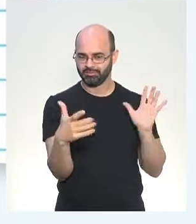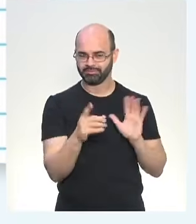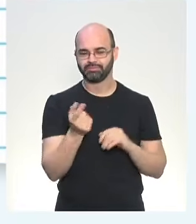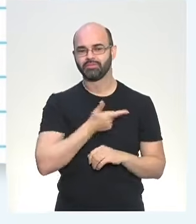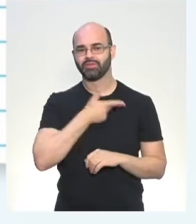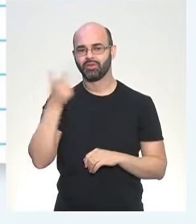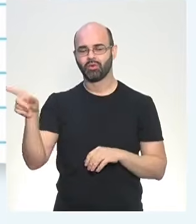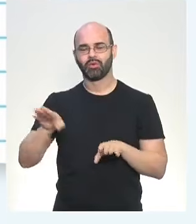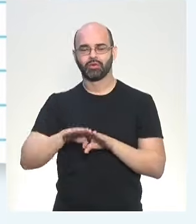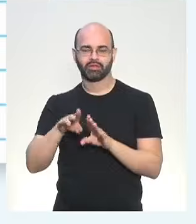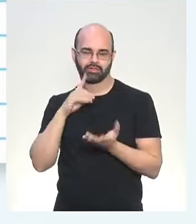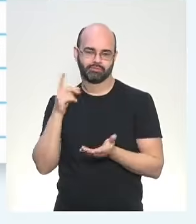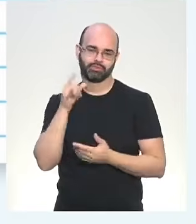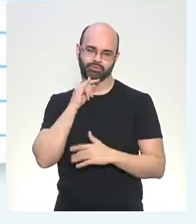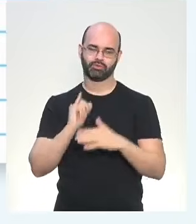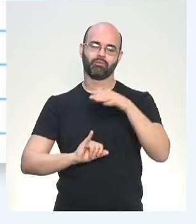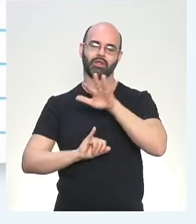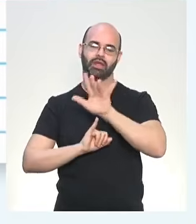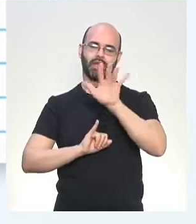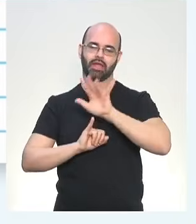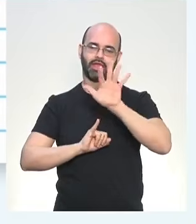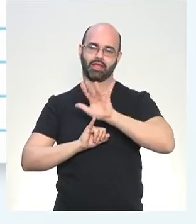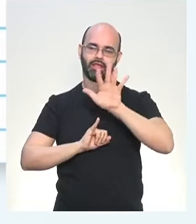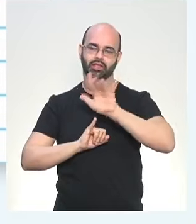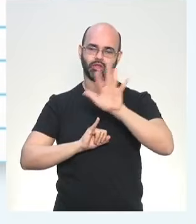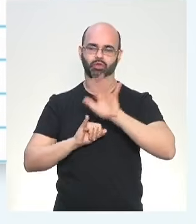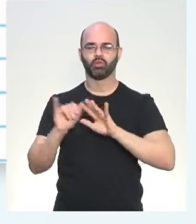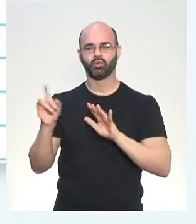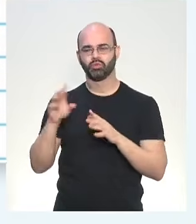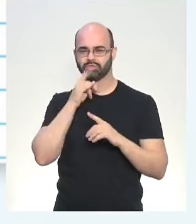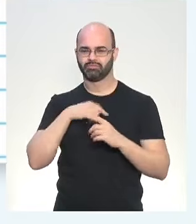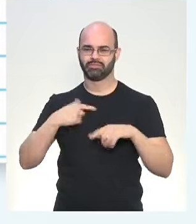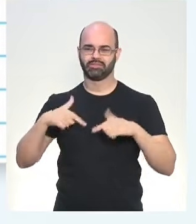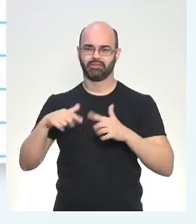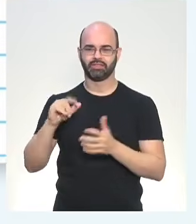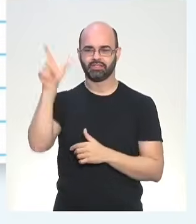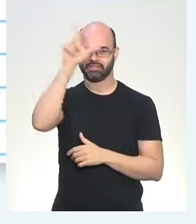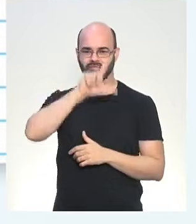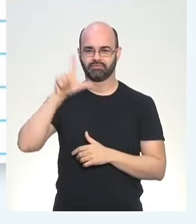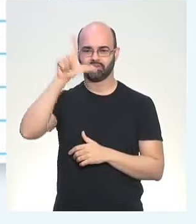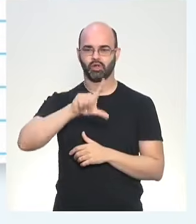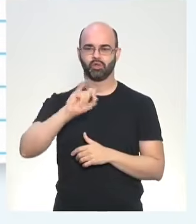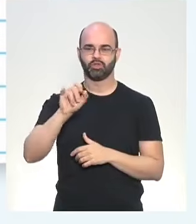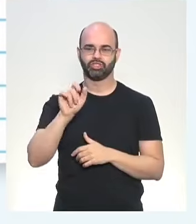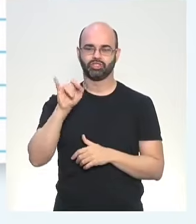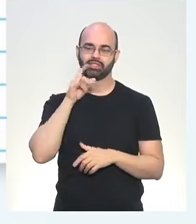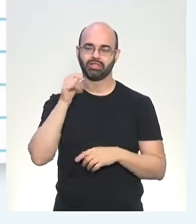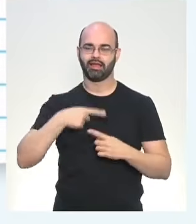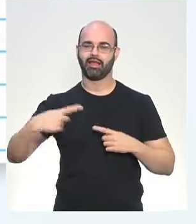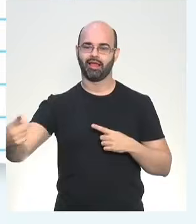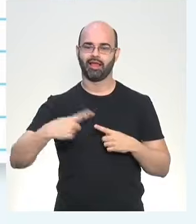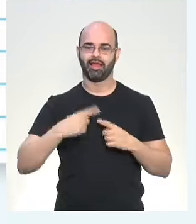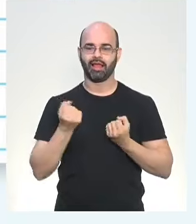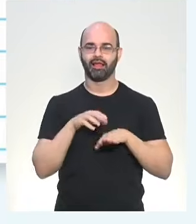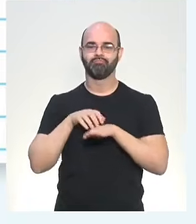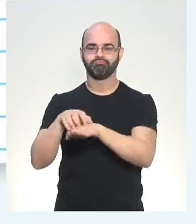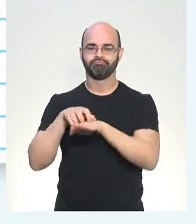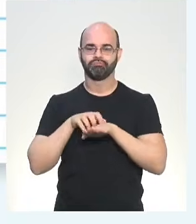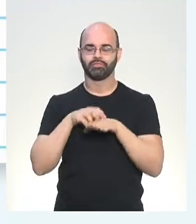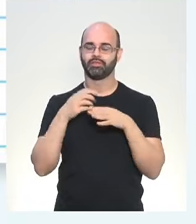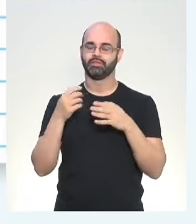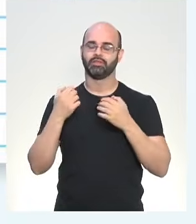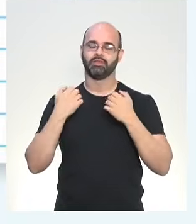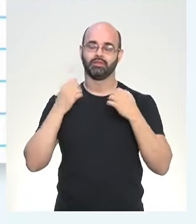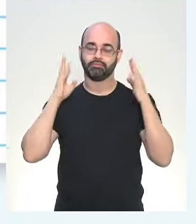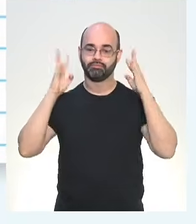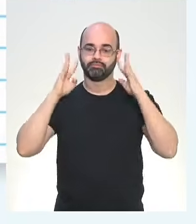outras atividades além da industrialização, tais como serviços de logística, contribuem para o aumento do número de habitantes das cidades.